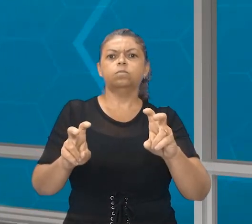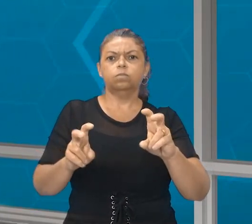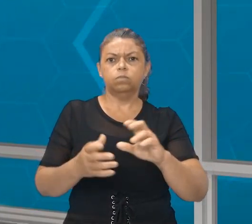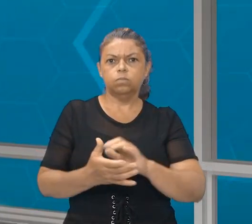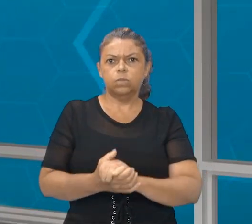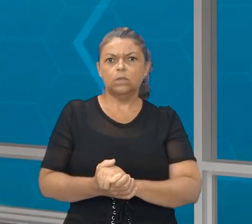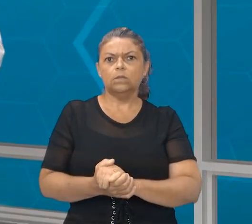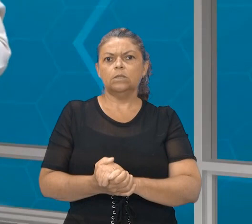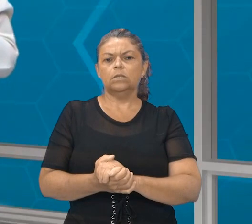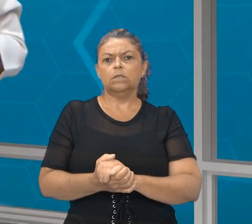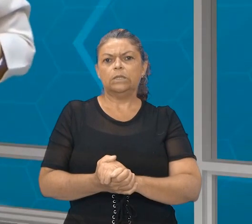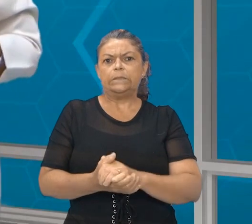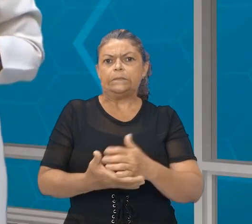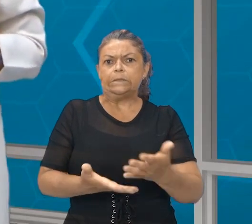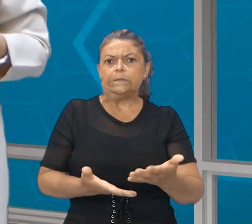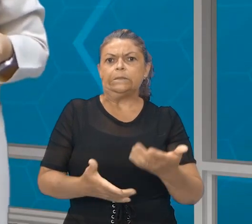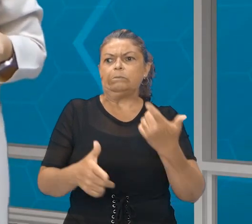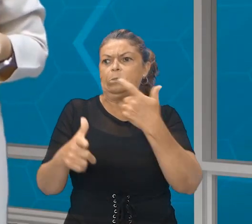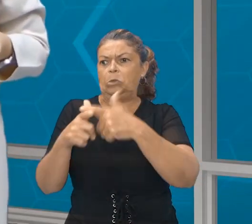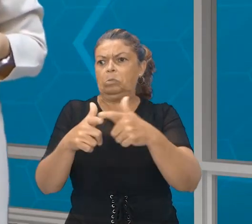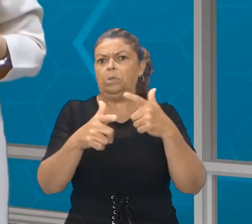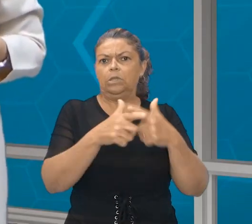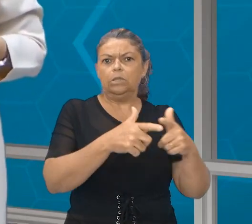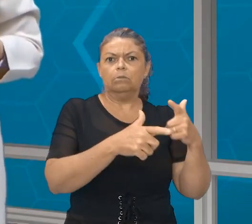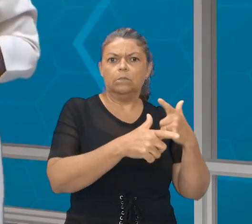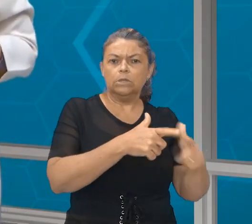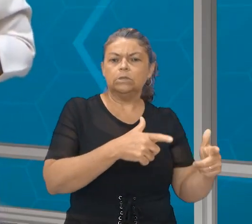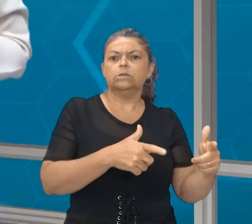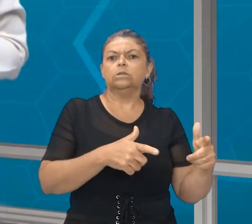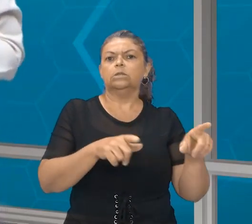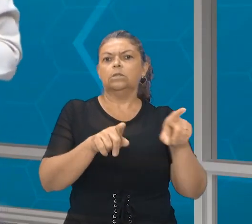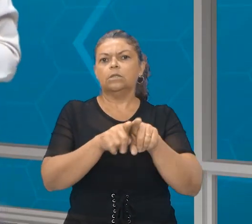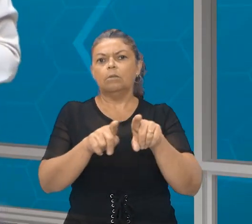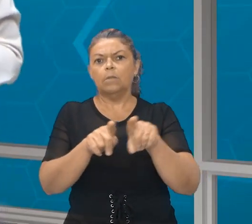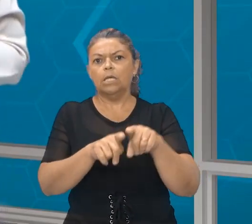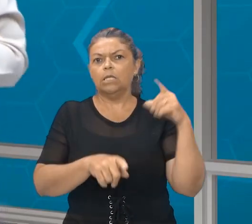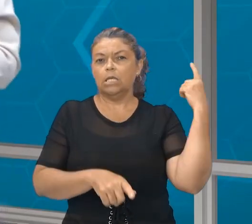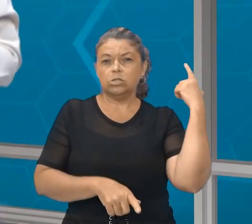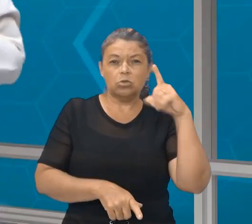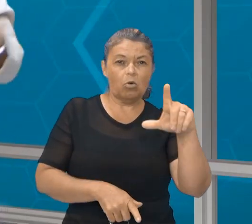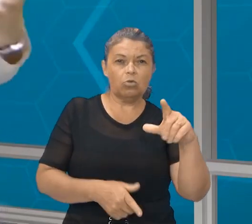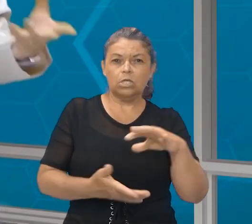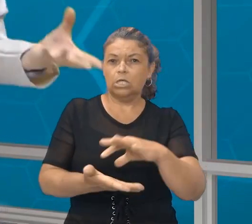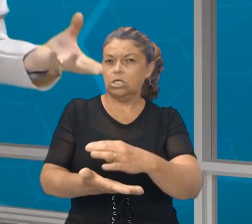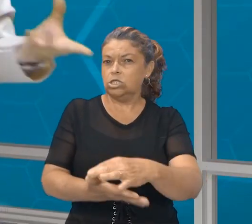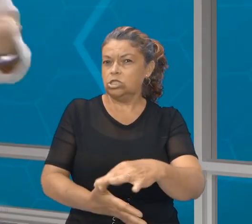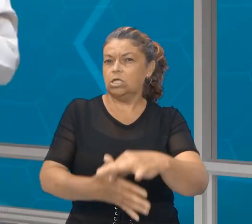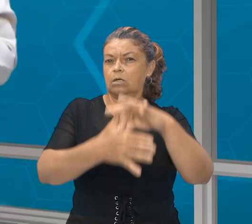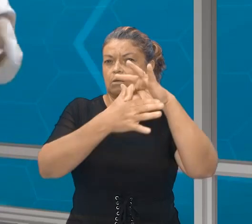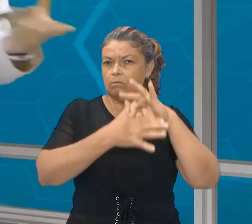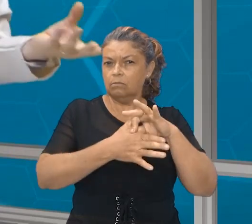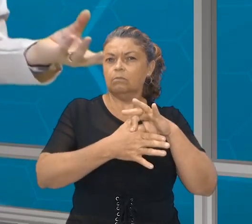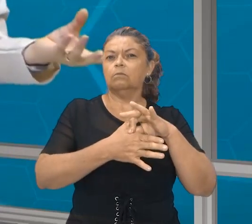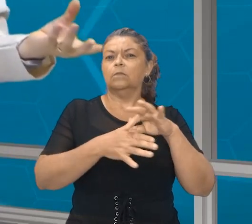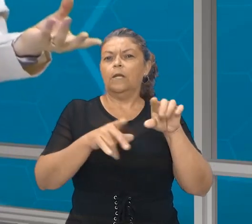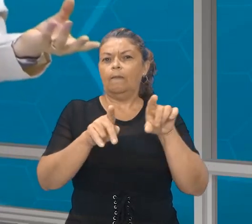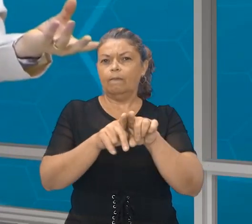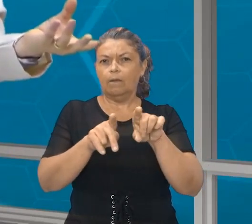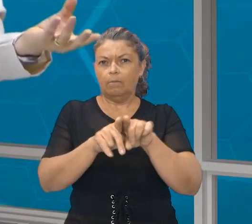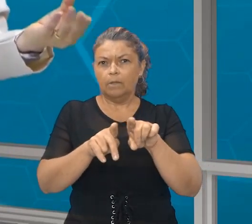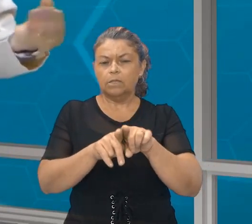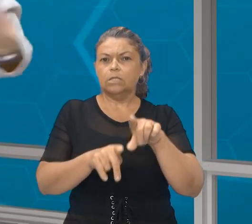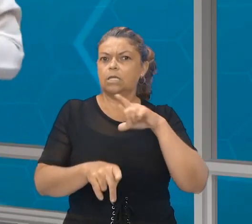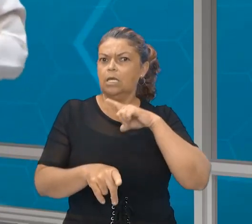tão grande? Eu tenho certeza que muitos de vocês já assistiram aquele filme famoso, ganhador de Oscars, o